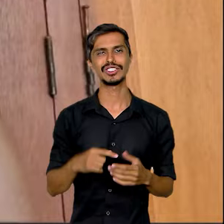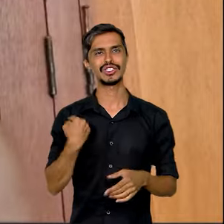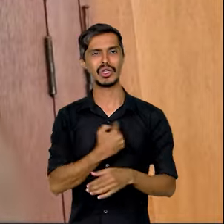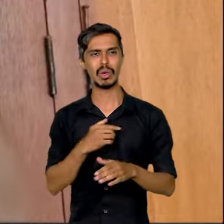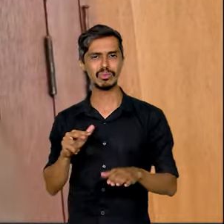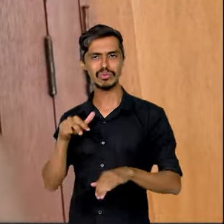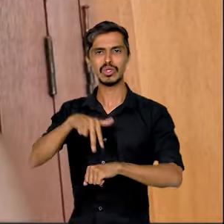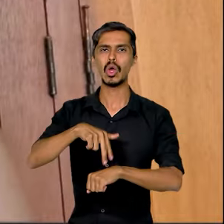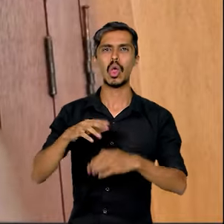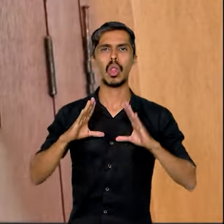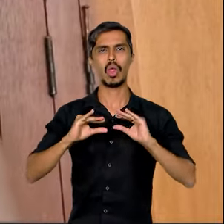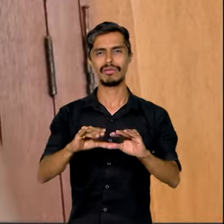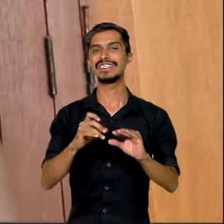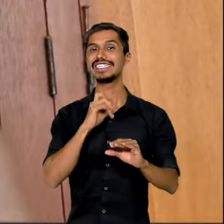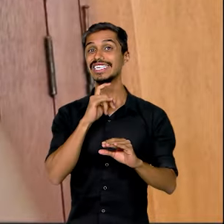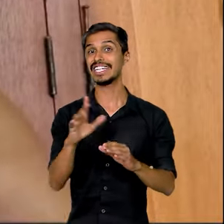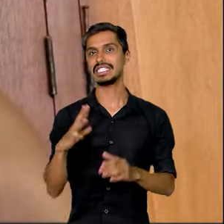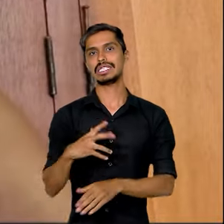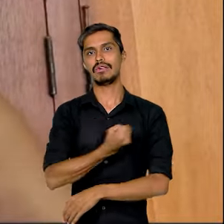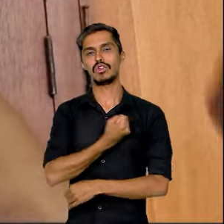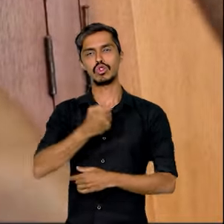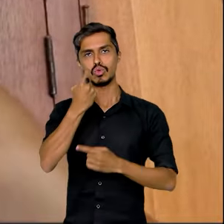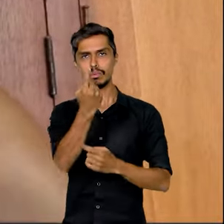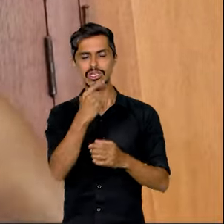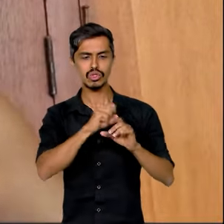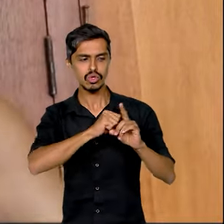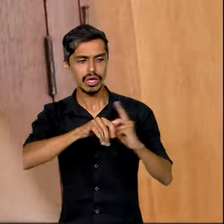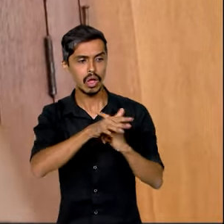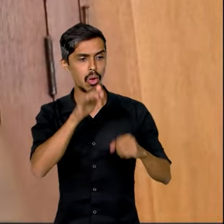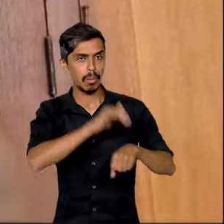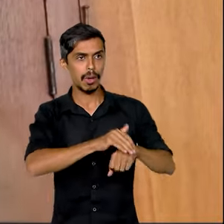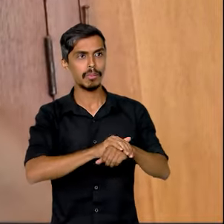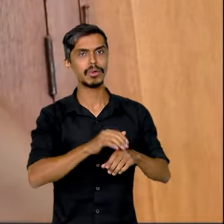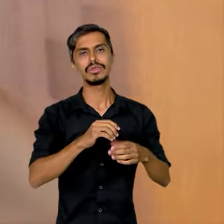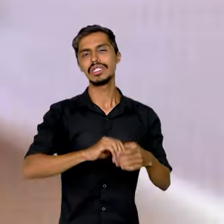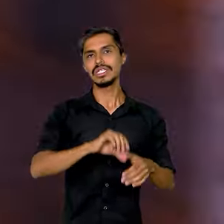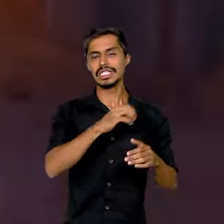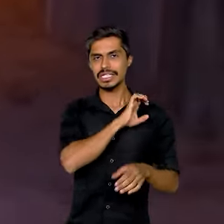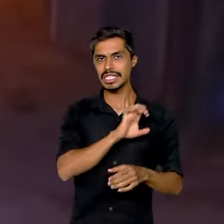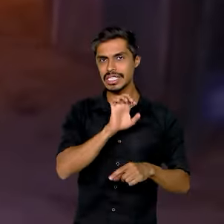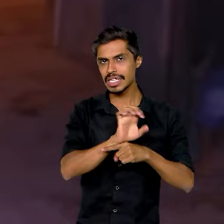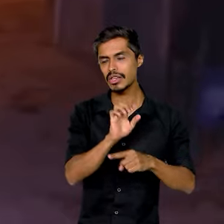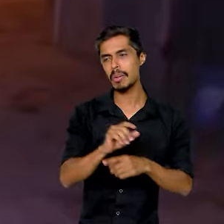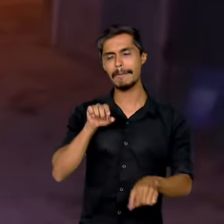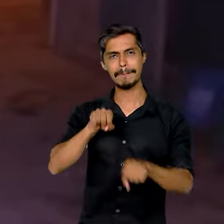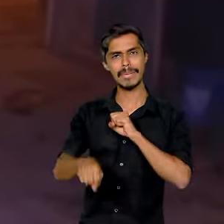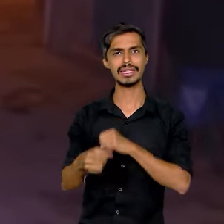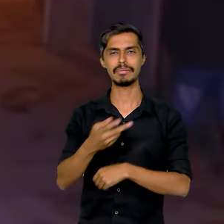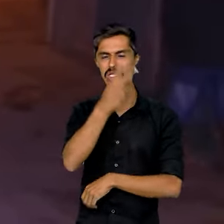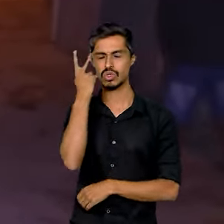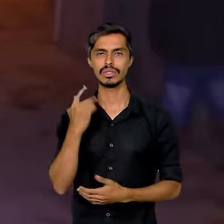posição confortável. Ninguém está salvo numa sociedade em que o próprio Estado mata pessoas.